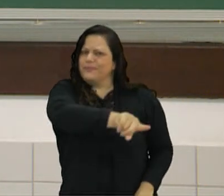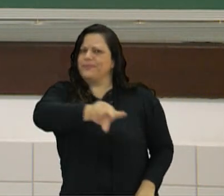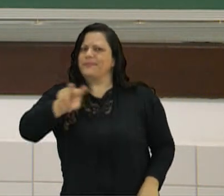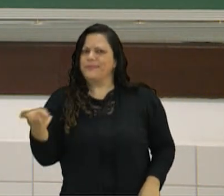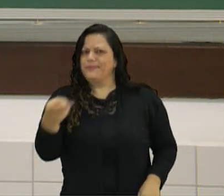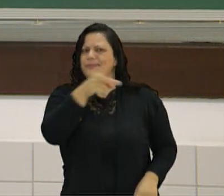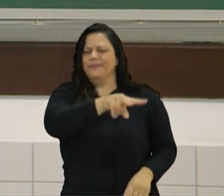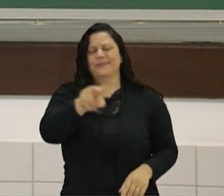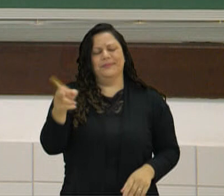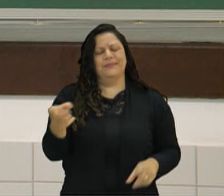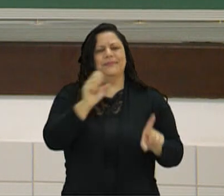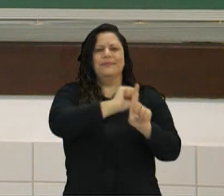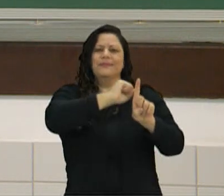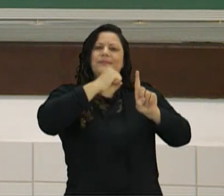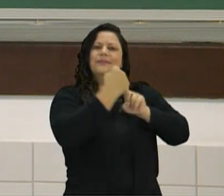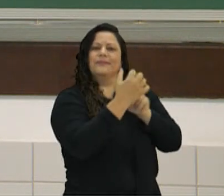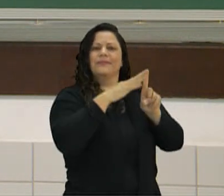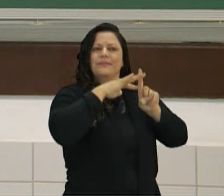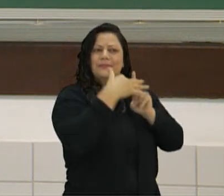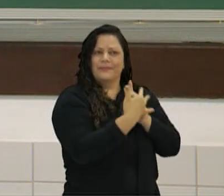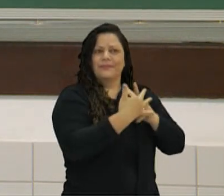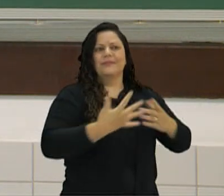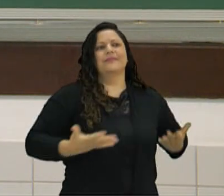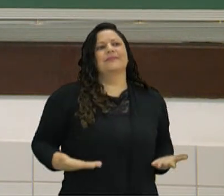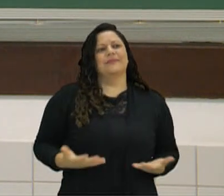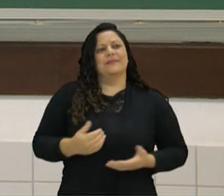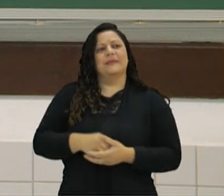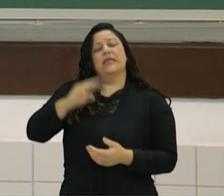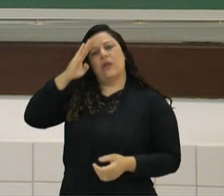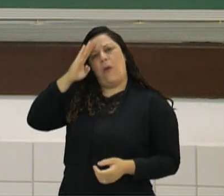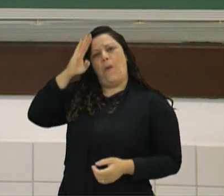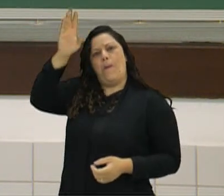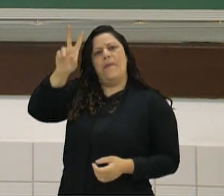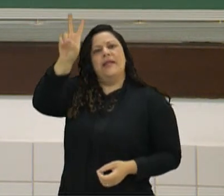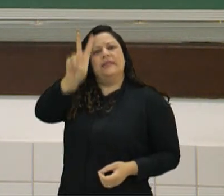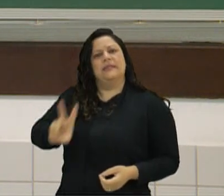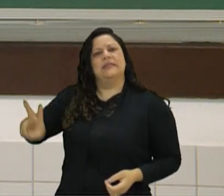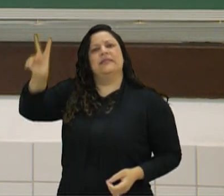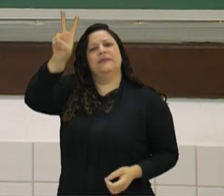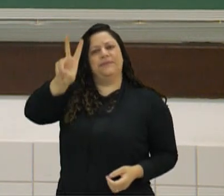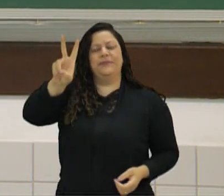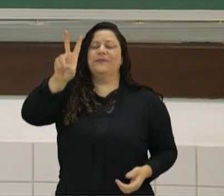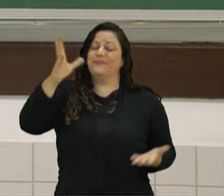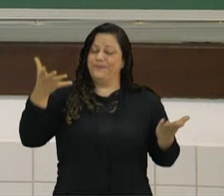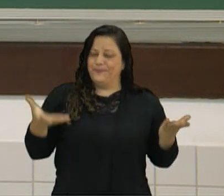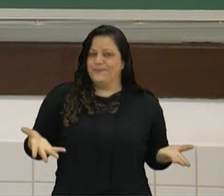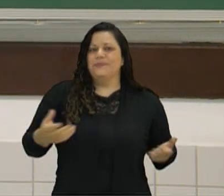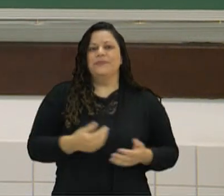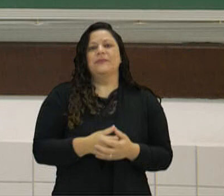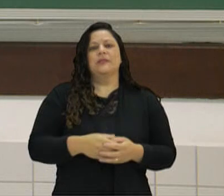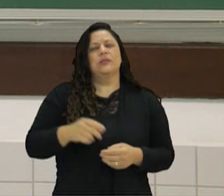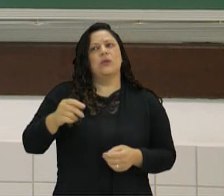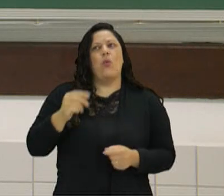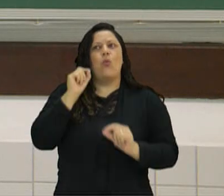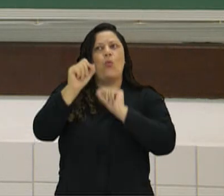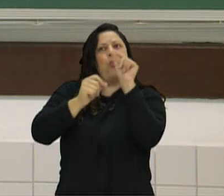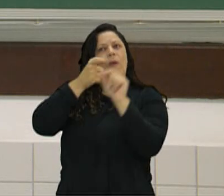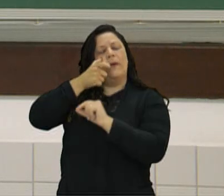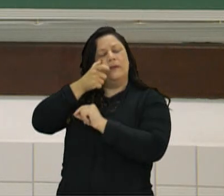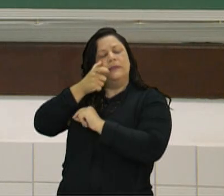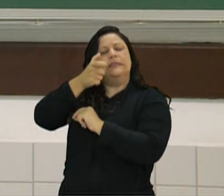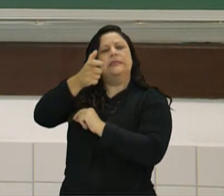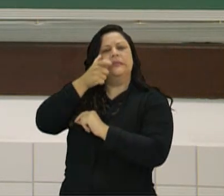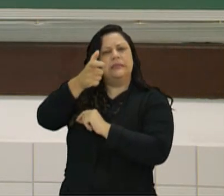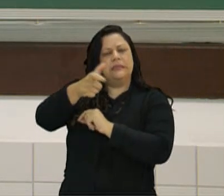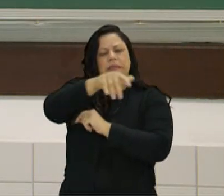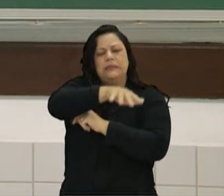a sociedade, ok? Então, o princípio é a virtude, o interesse está em bem conduzir a coisa